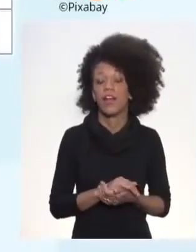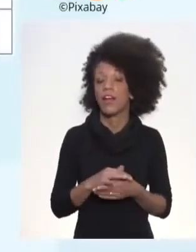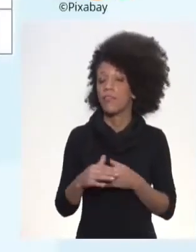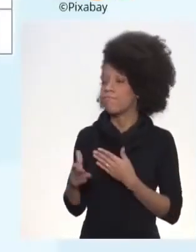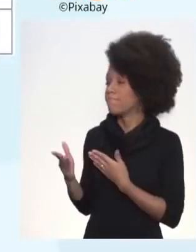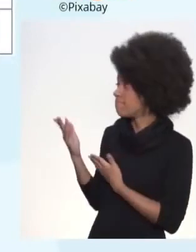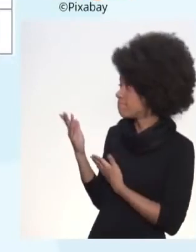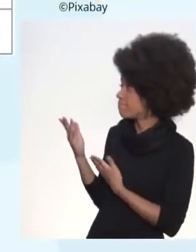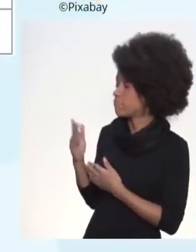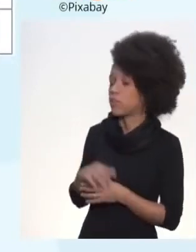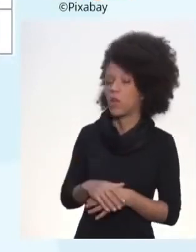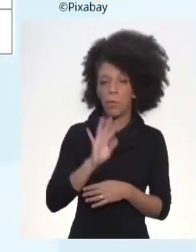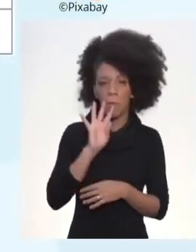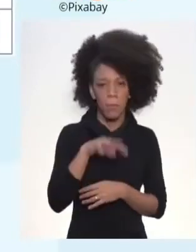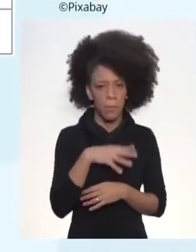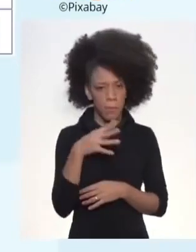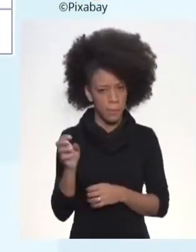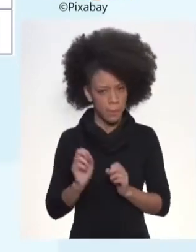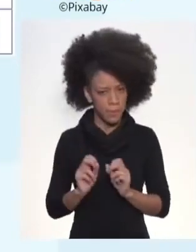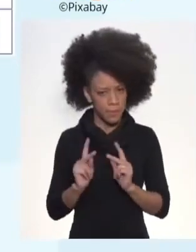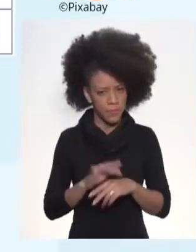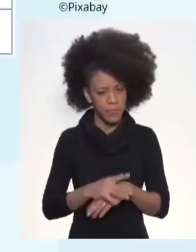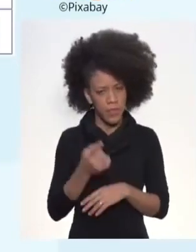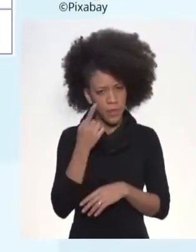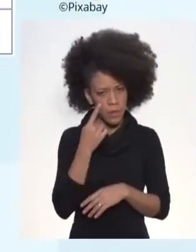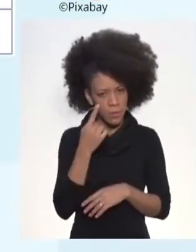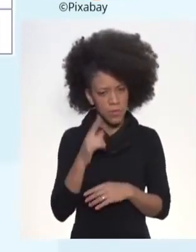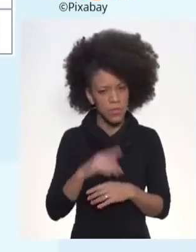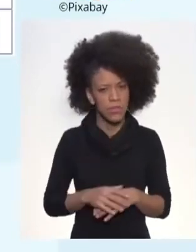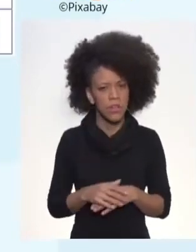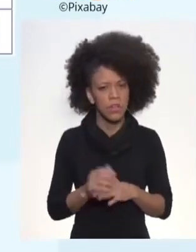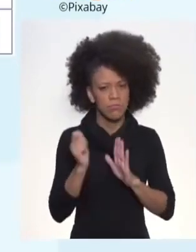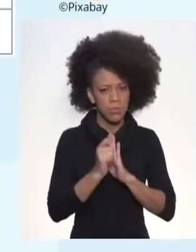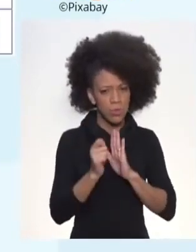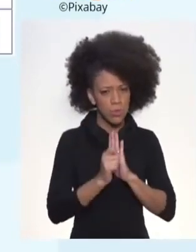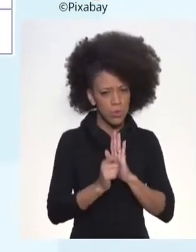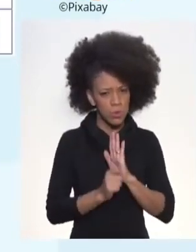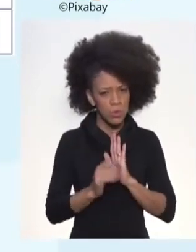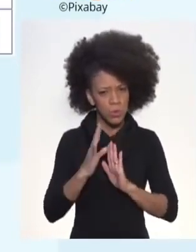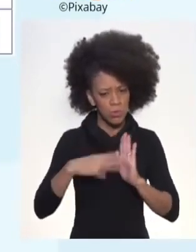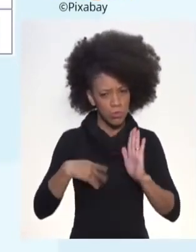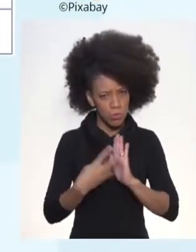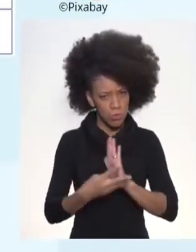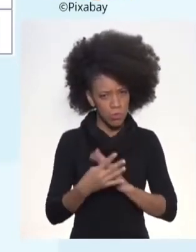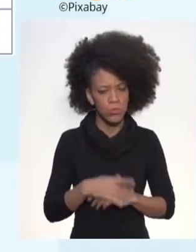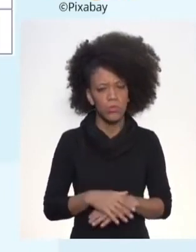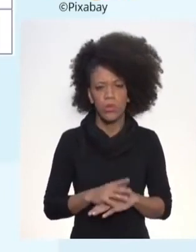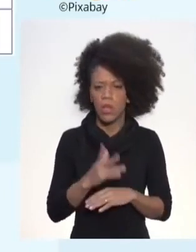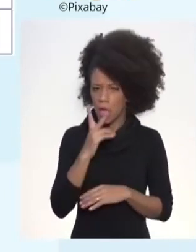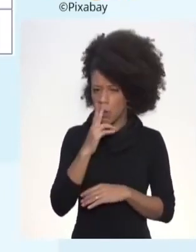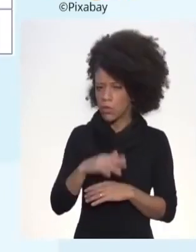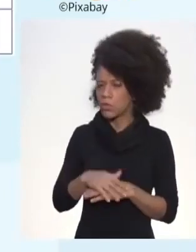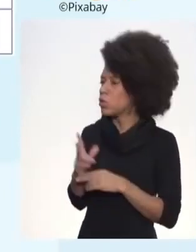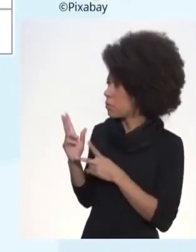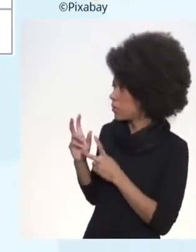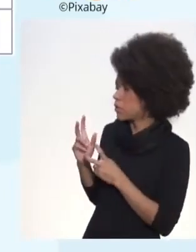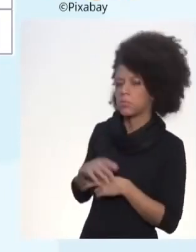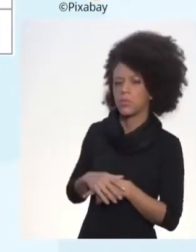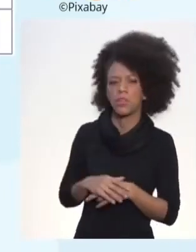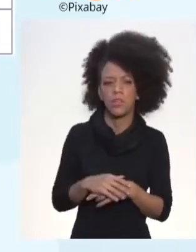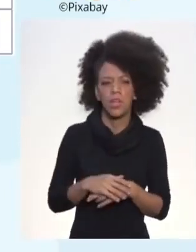vocês aí uma tabela, tá ok? Observa as informações registradas no quadro a seguir, tá? Acho que dá para o pessoal perceber, ó, aqui